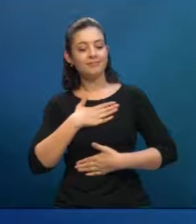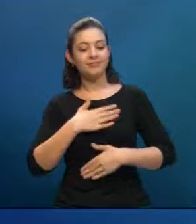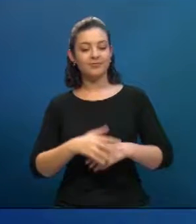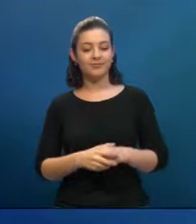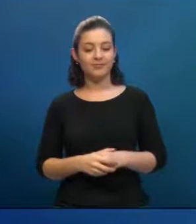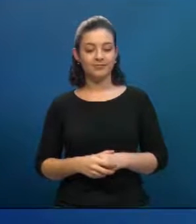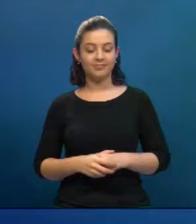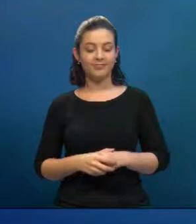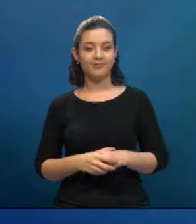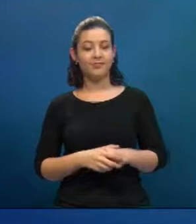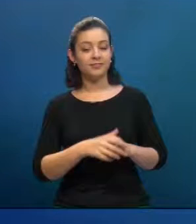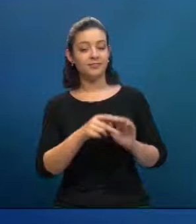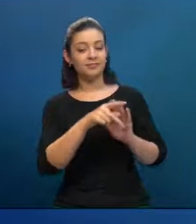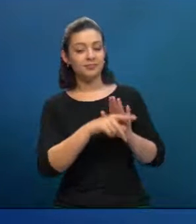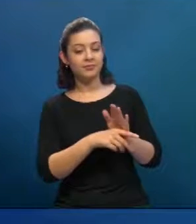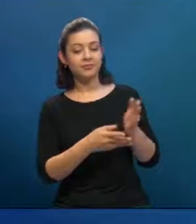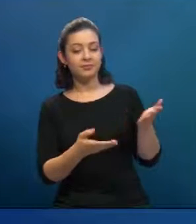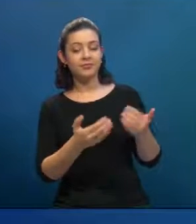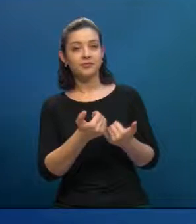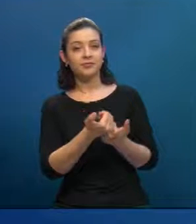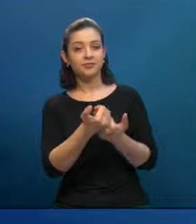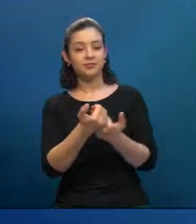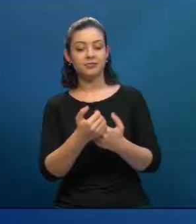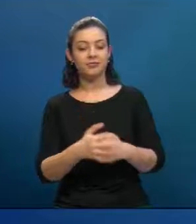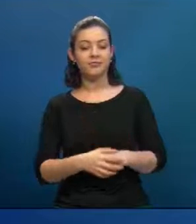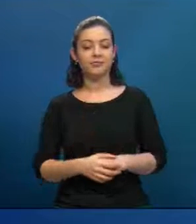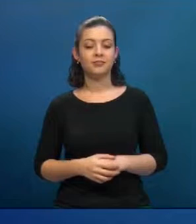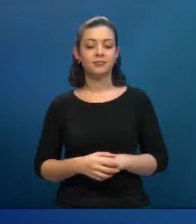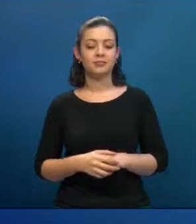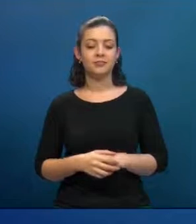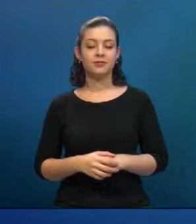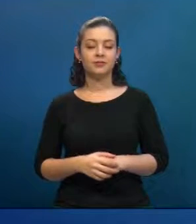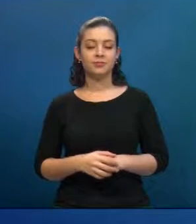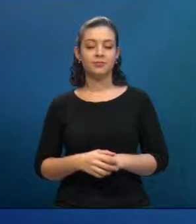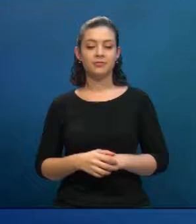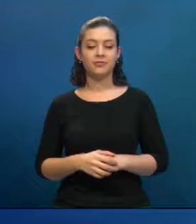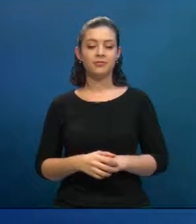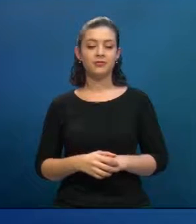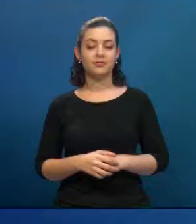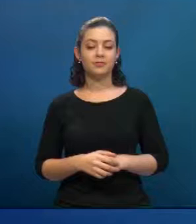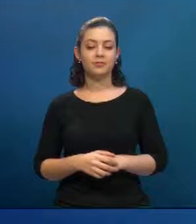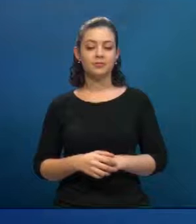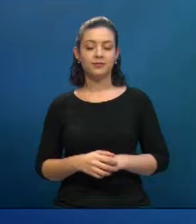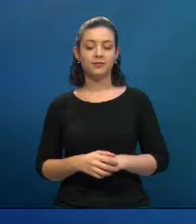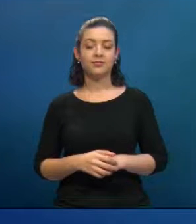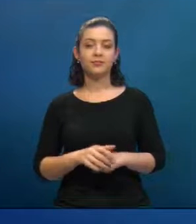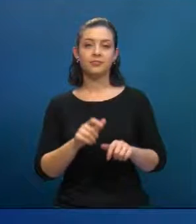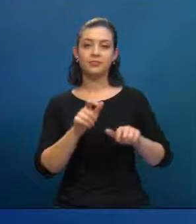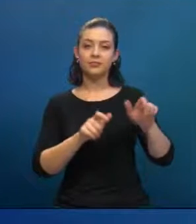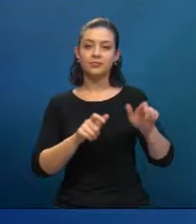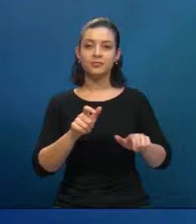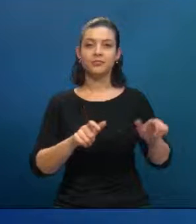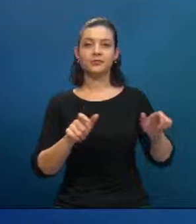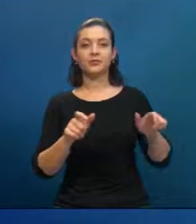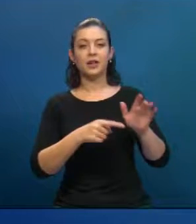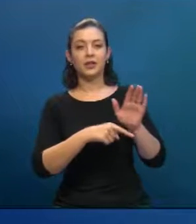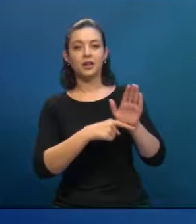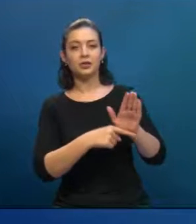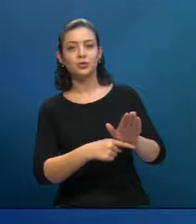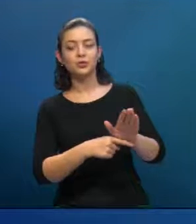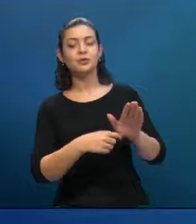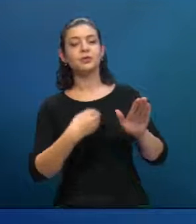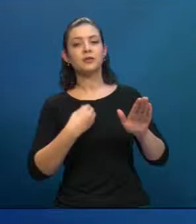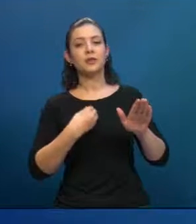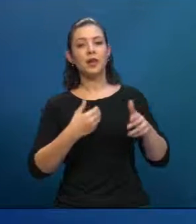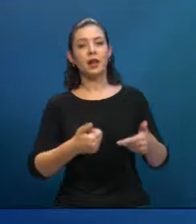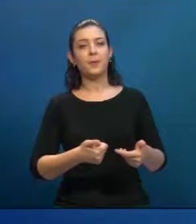esse projeto porque tira as pessoas e uma de uma vida é